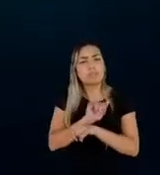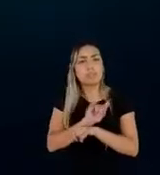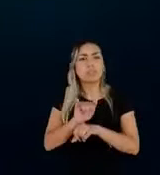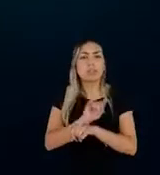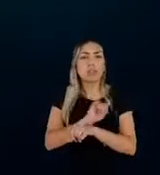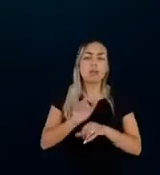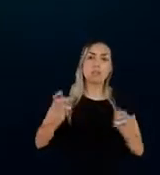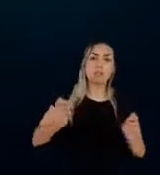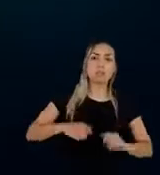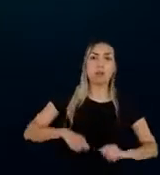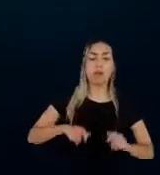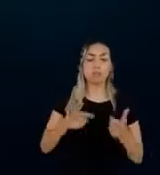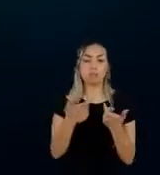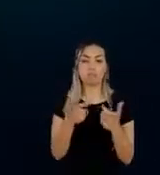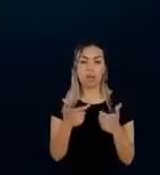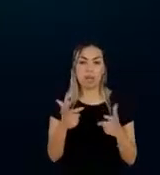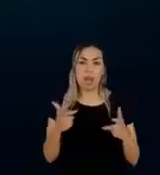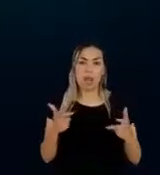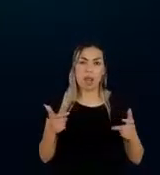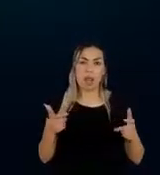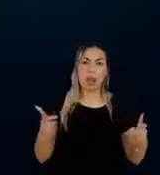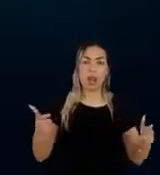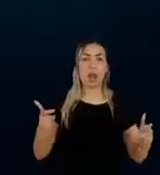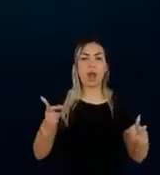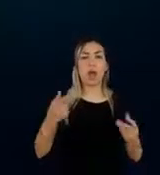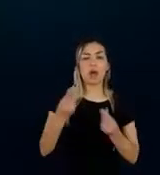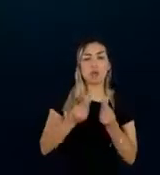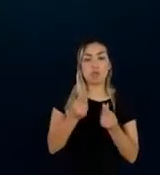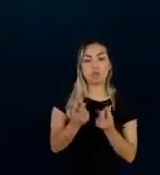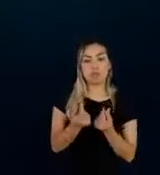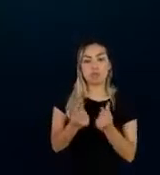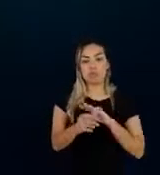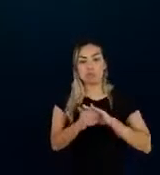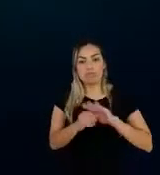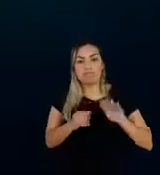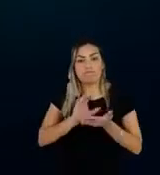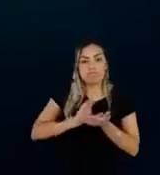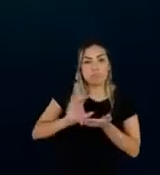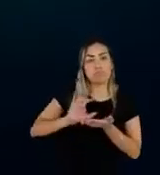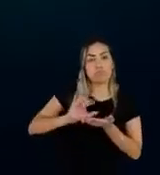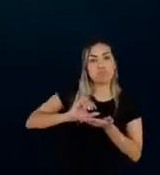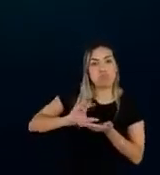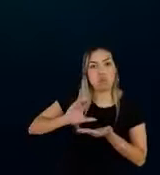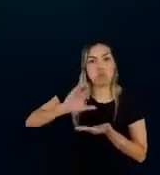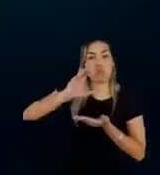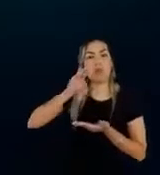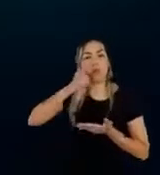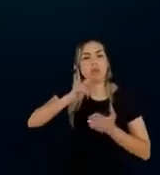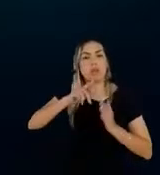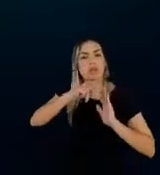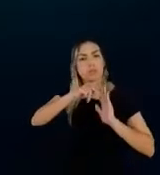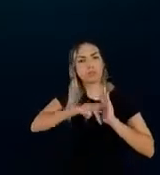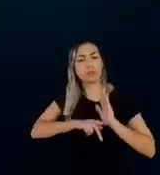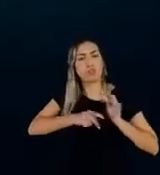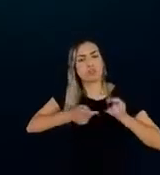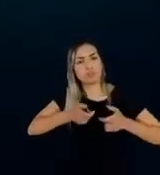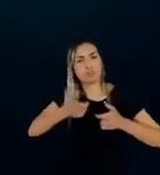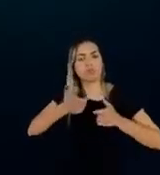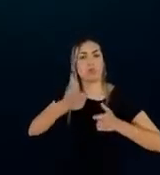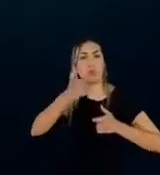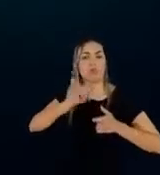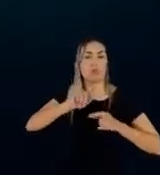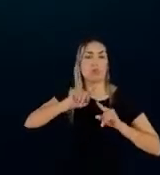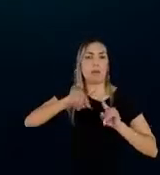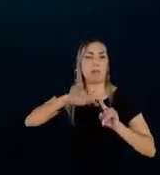ampliar também a capacidade financeira, né, dos projetos e das ações. Os